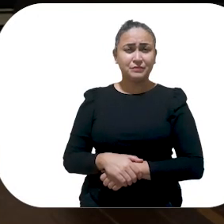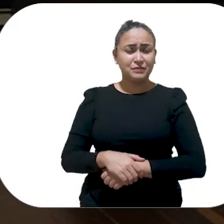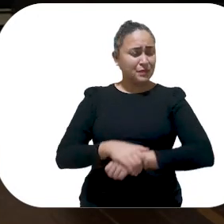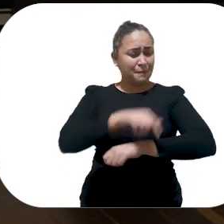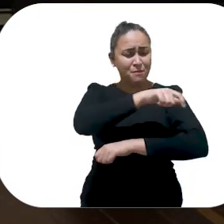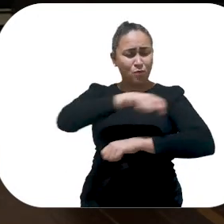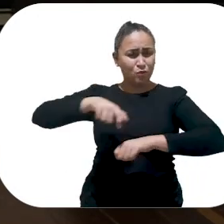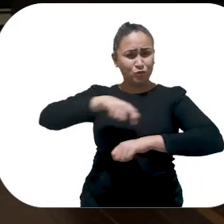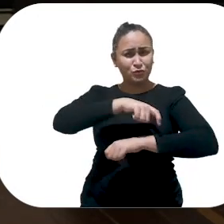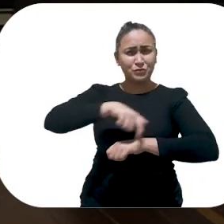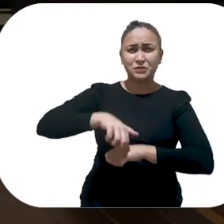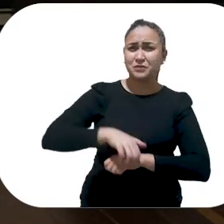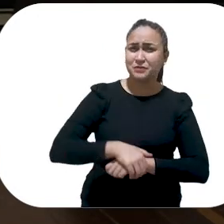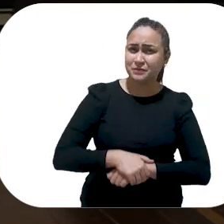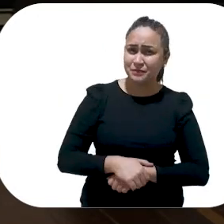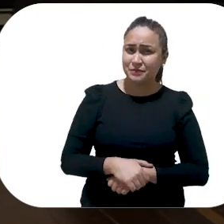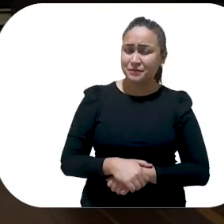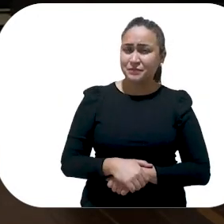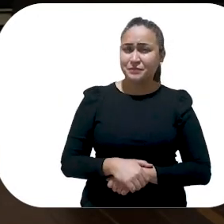debaixo da ponte,